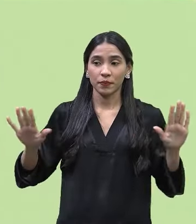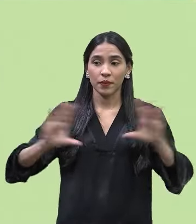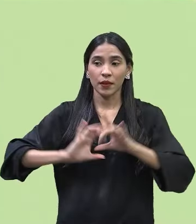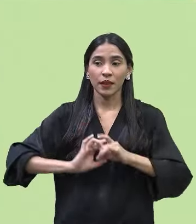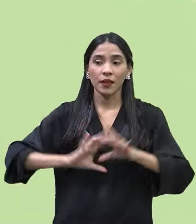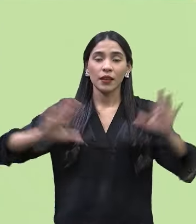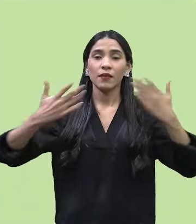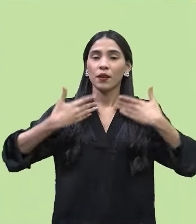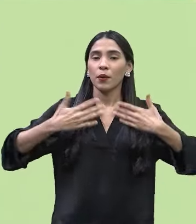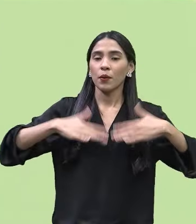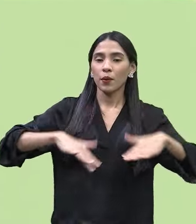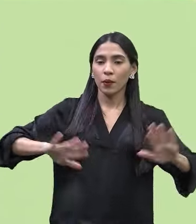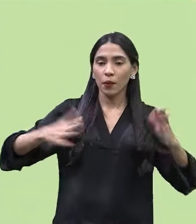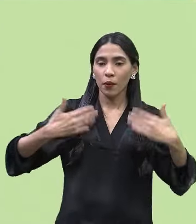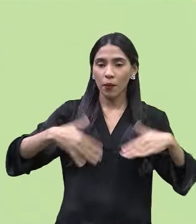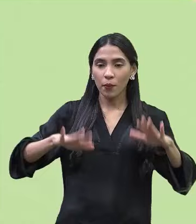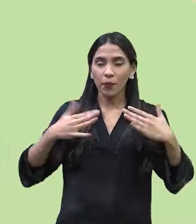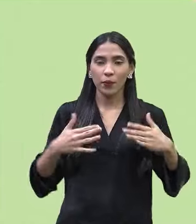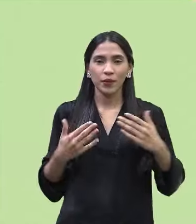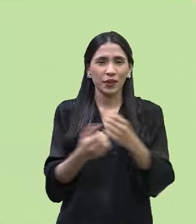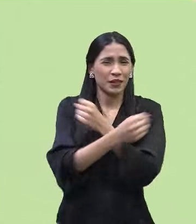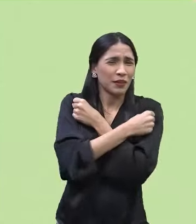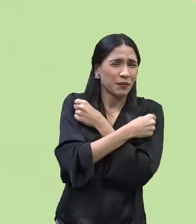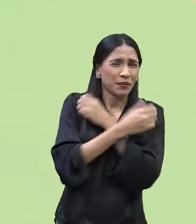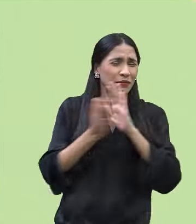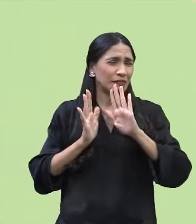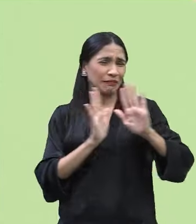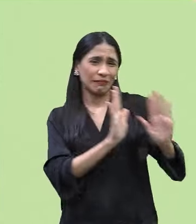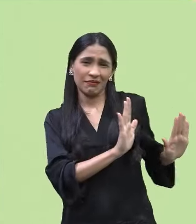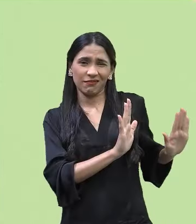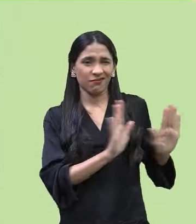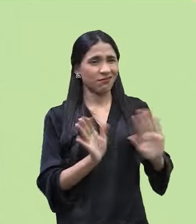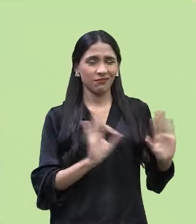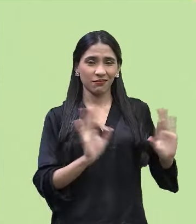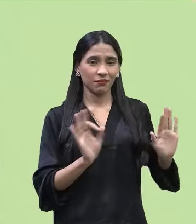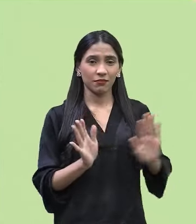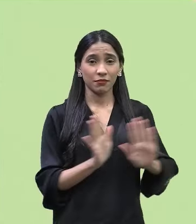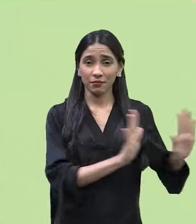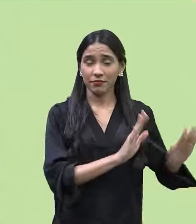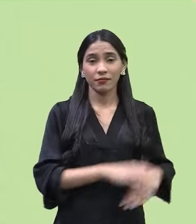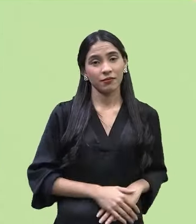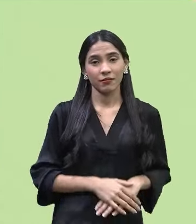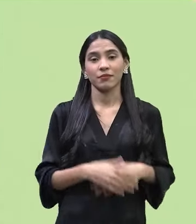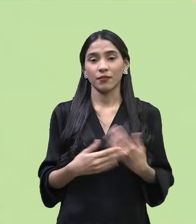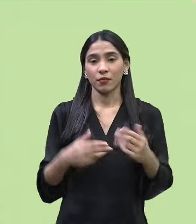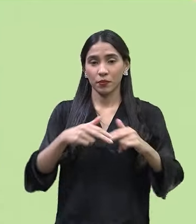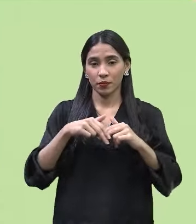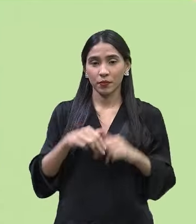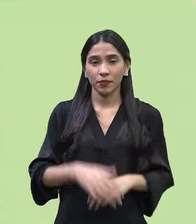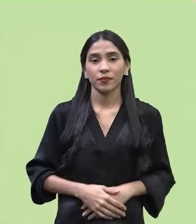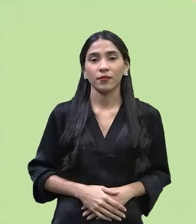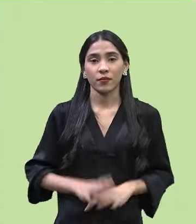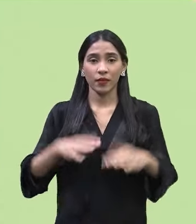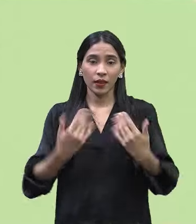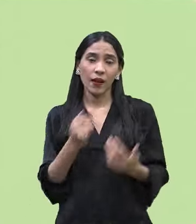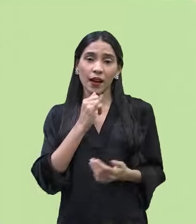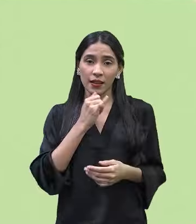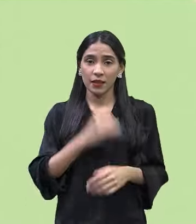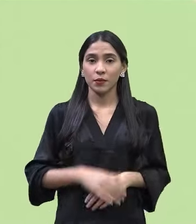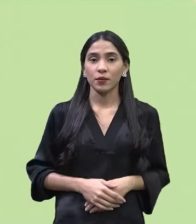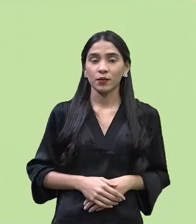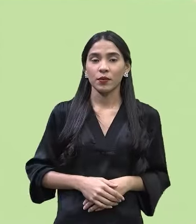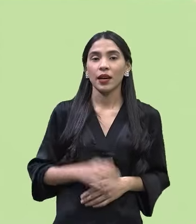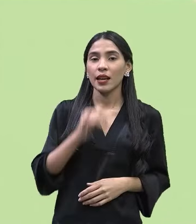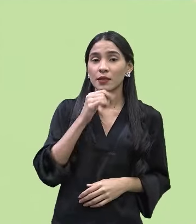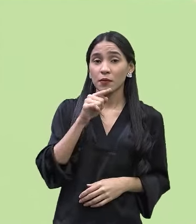principalmente das pessoas. A gente não quer abraço, tá calor, não quer ficar perto de ninguém. É exatamente por isso. Então, no caso do exemplo que